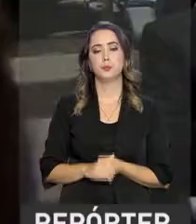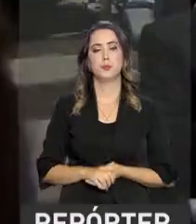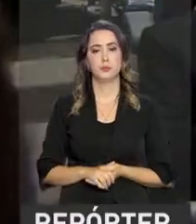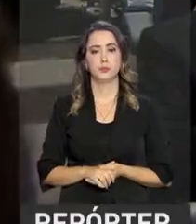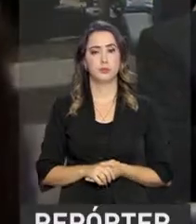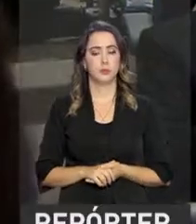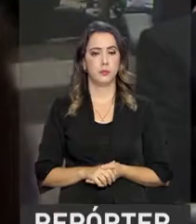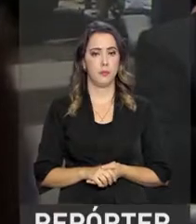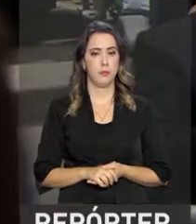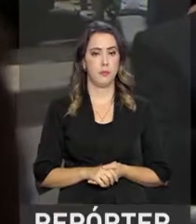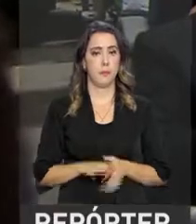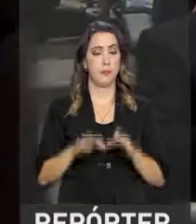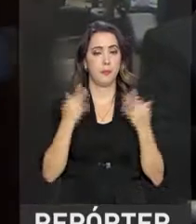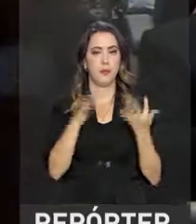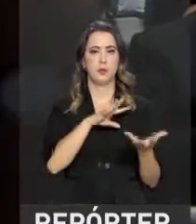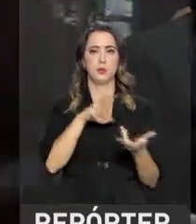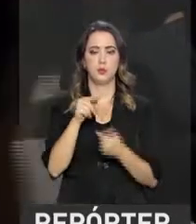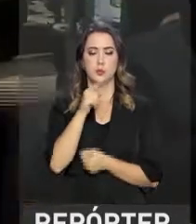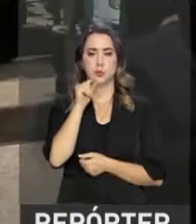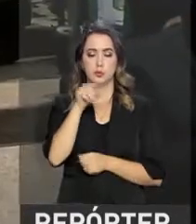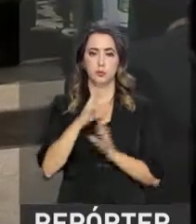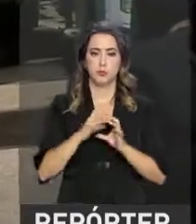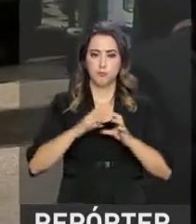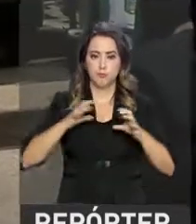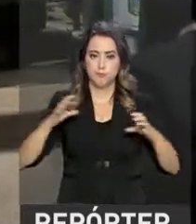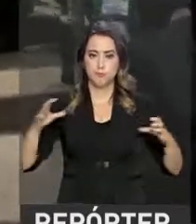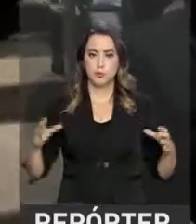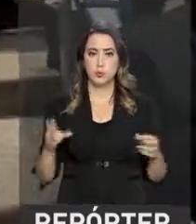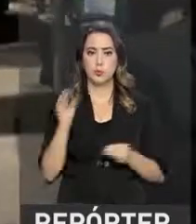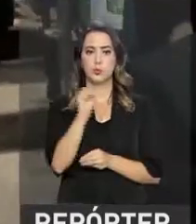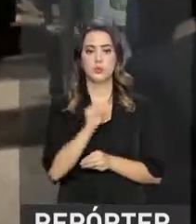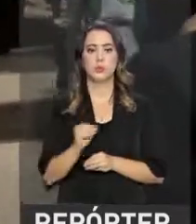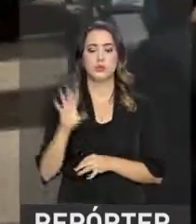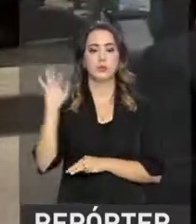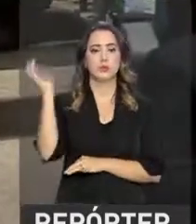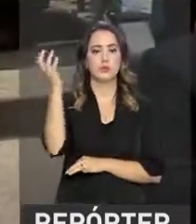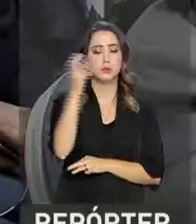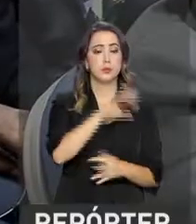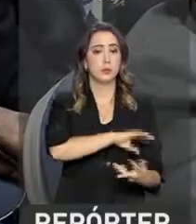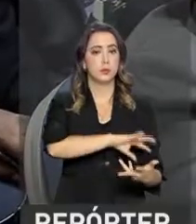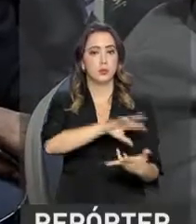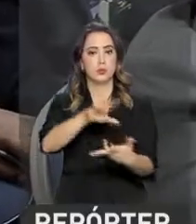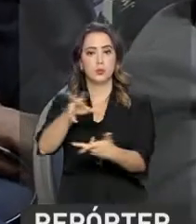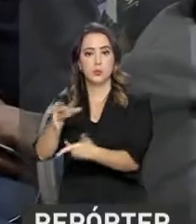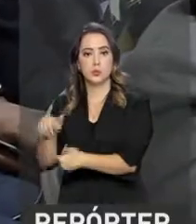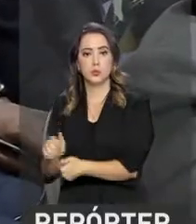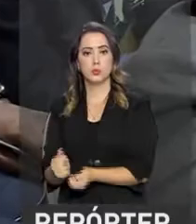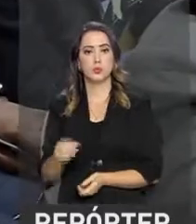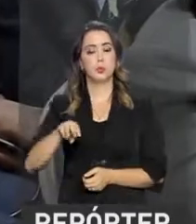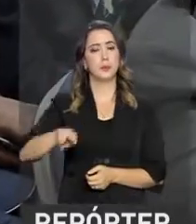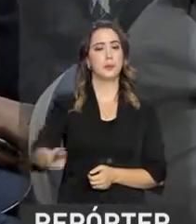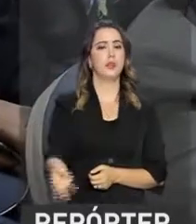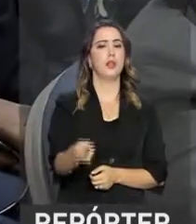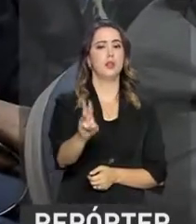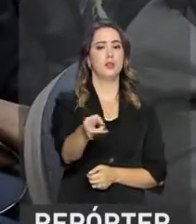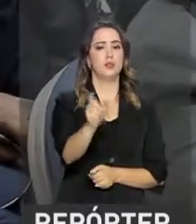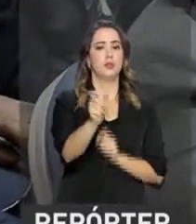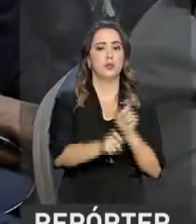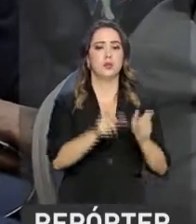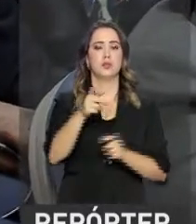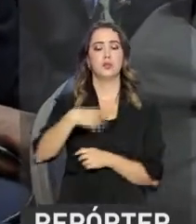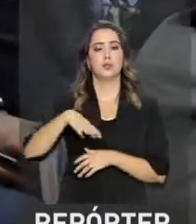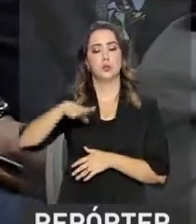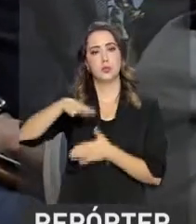Francisco. O Fórum Mundial da Água é o maior evento sobre recursos hídricos do planeta. Milhares de pessoas, como